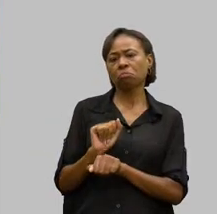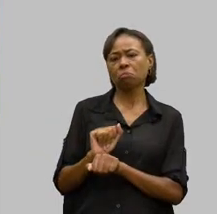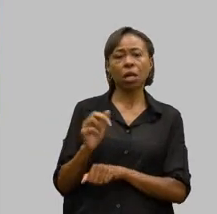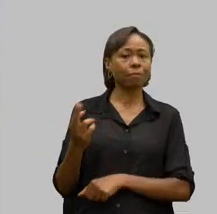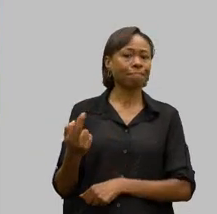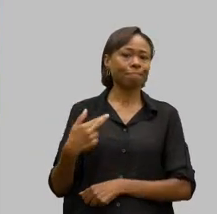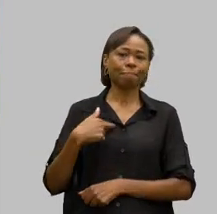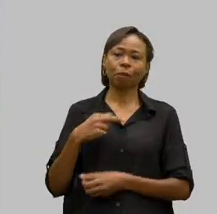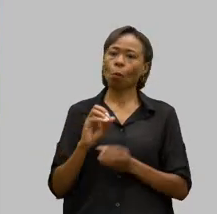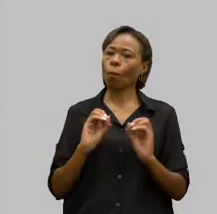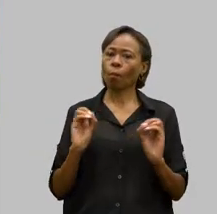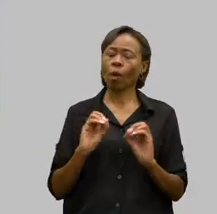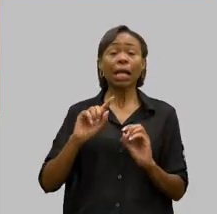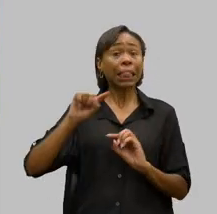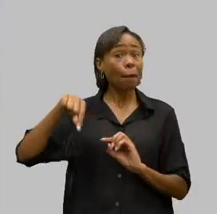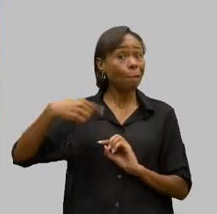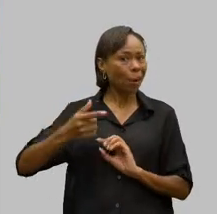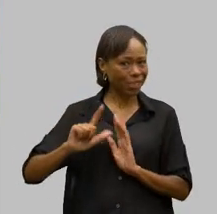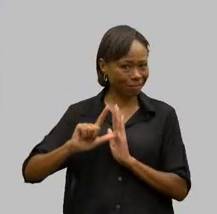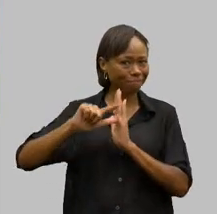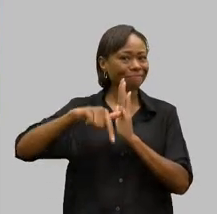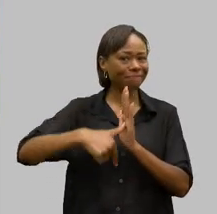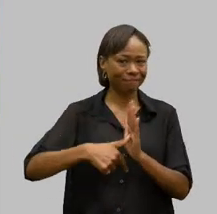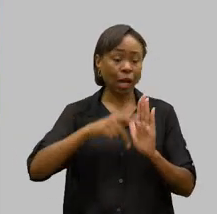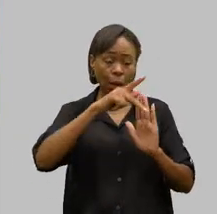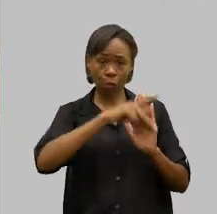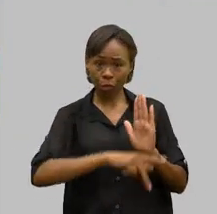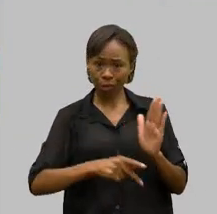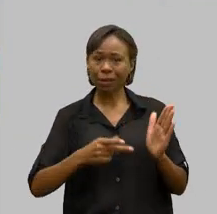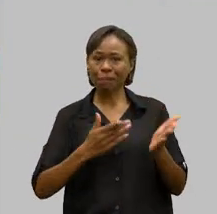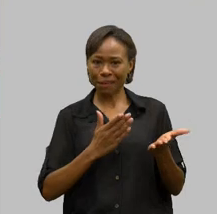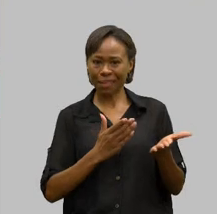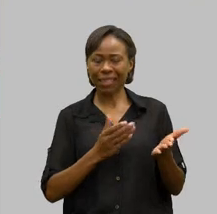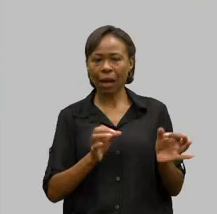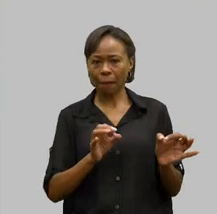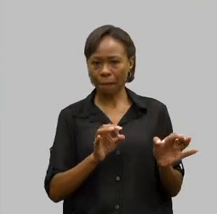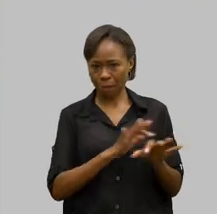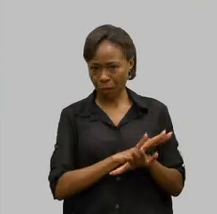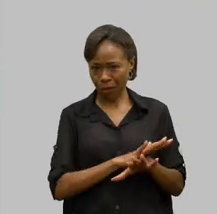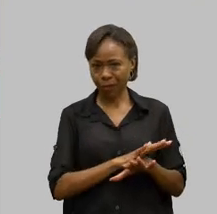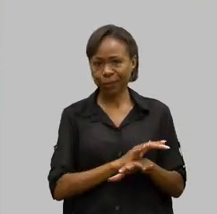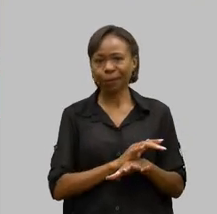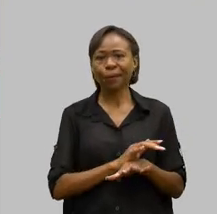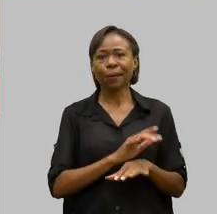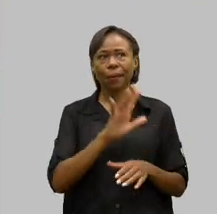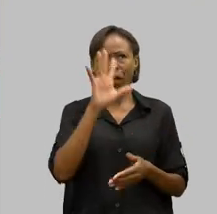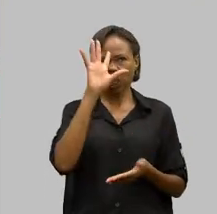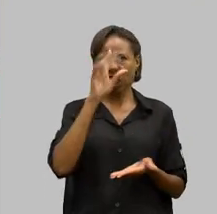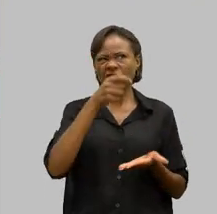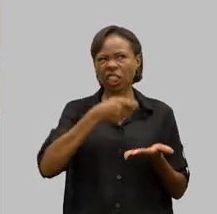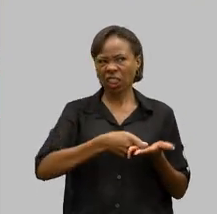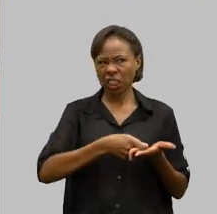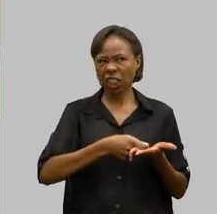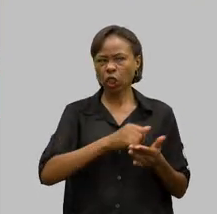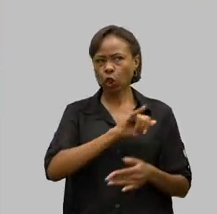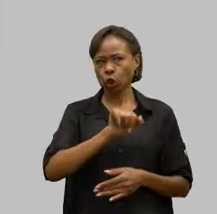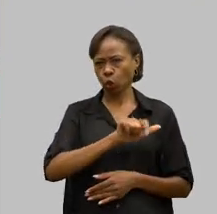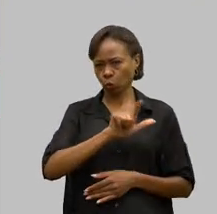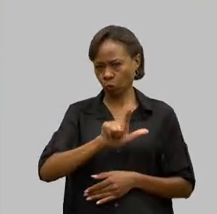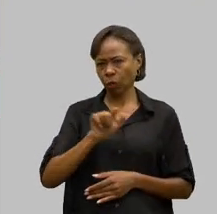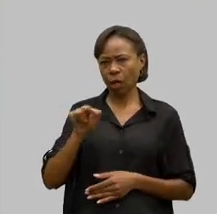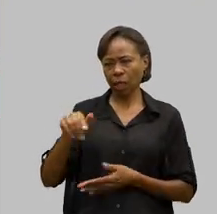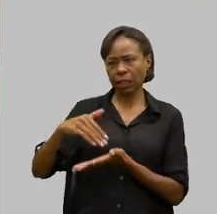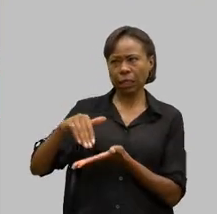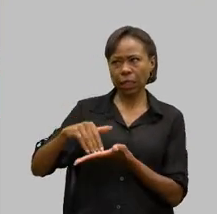respondeu, mas ela respondeu depois que o projeto saiu, o pedido de diligência foi em julho, a secretaria respondeu em setembro, depois